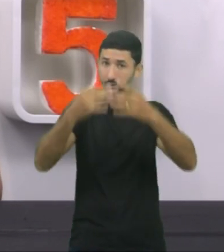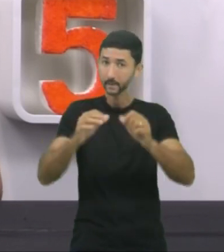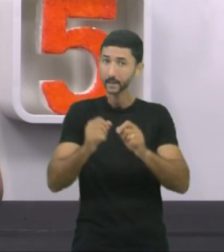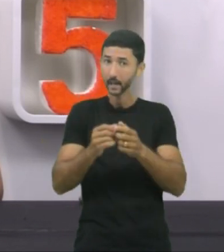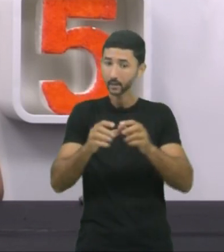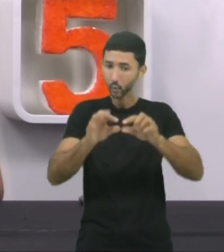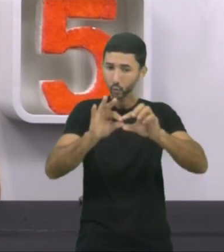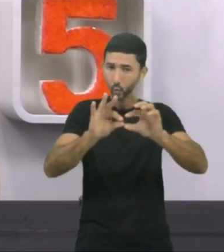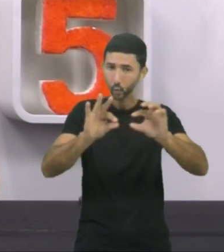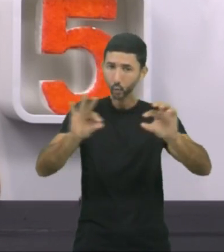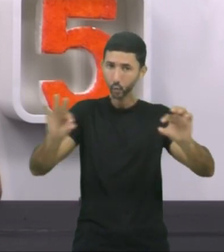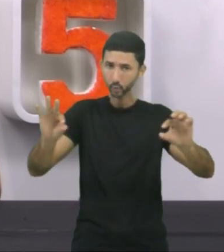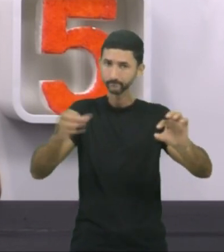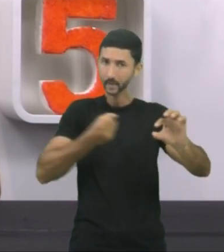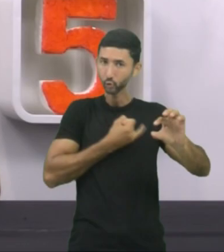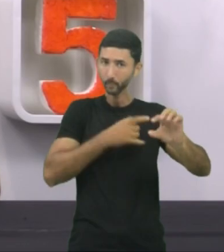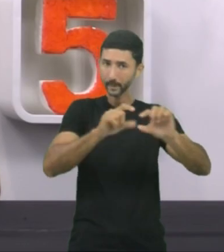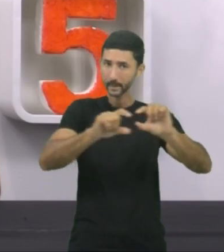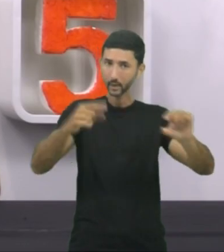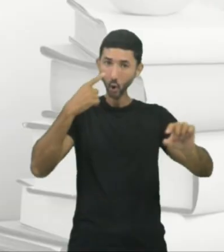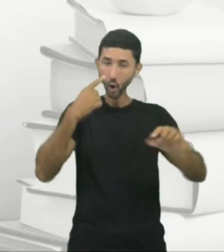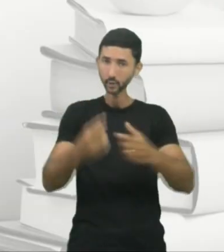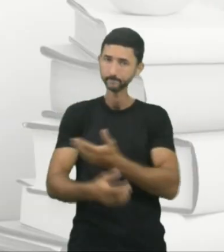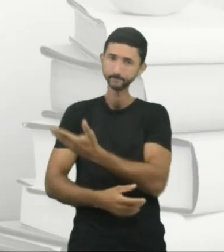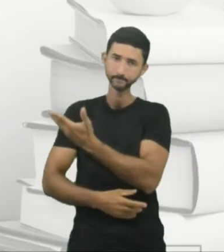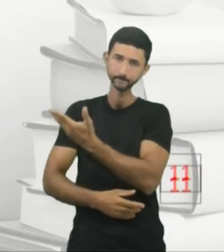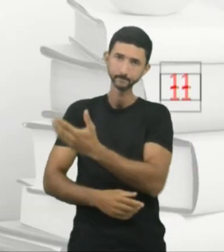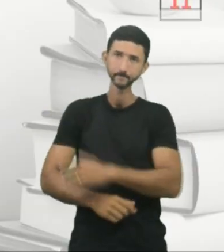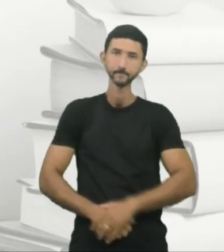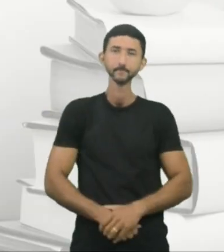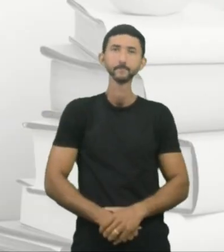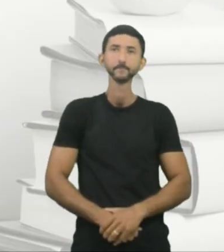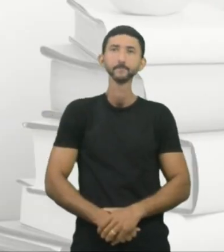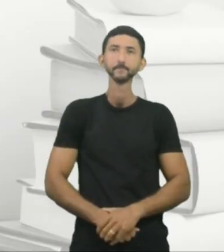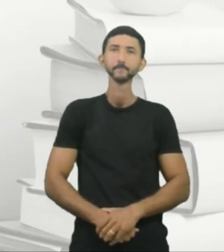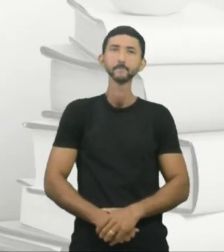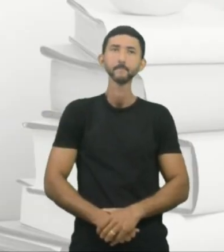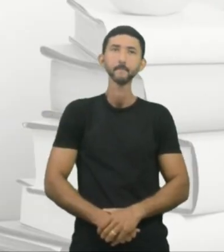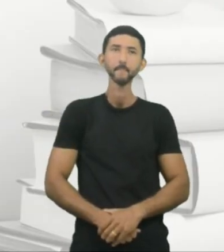da reta numérica. Acompanhe comigo na tela.